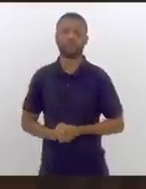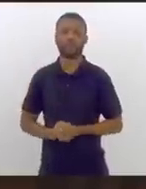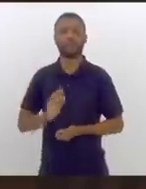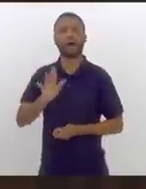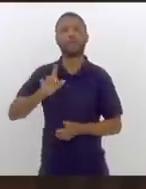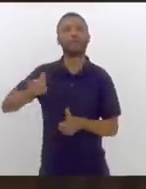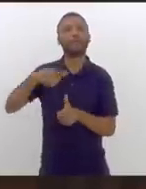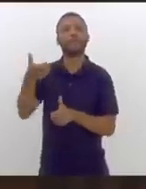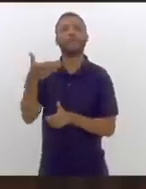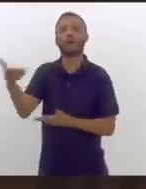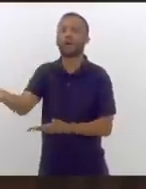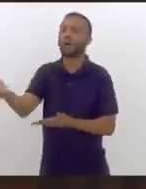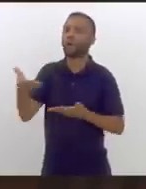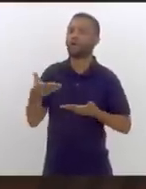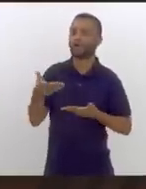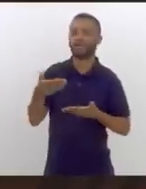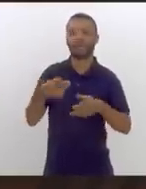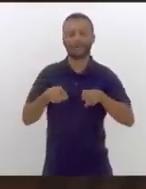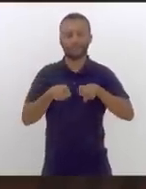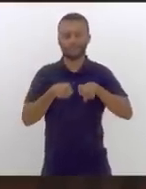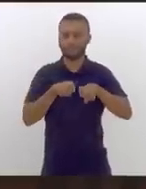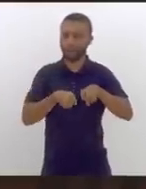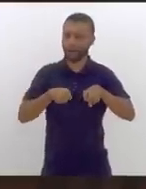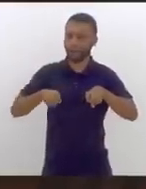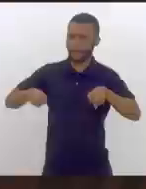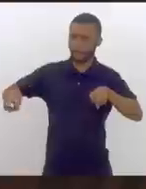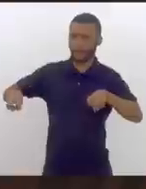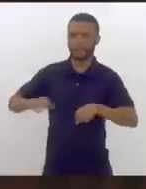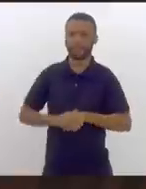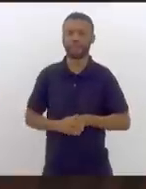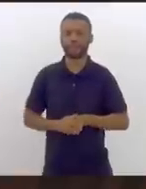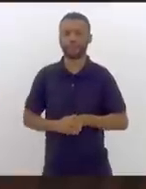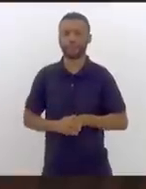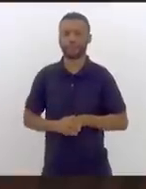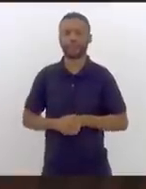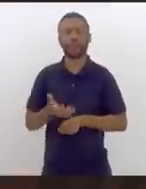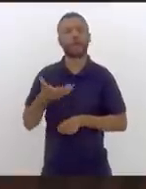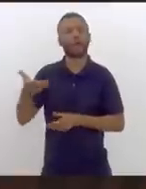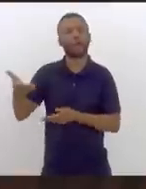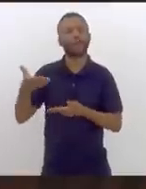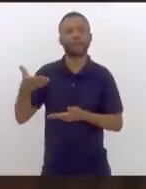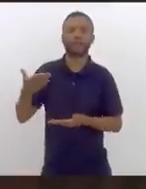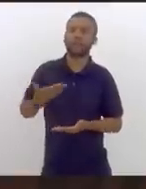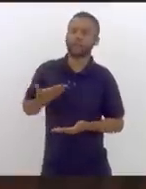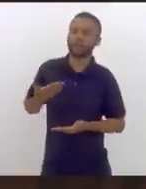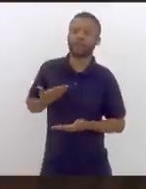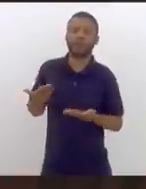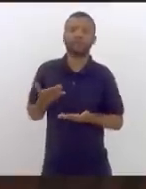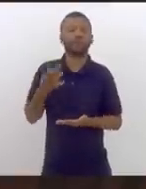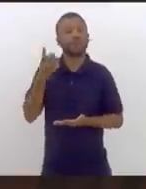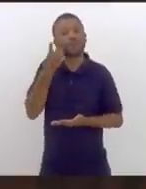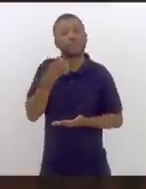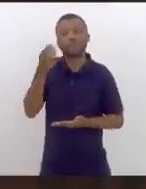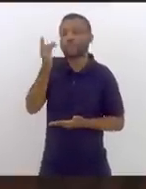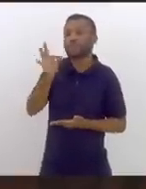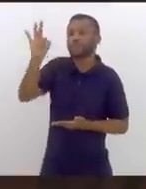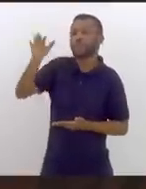compor a mesa convidar o nosso amigo hoje deputado federal